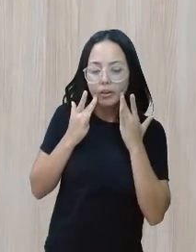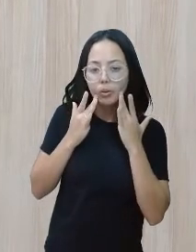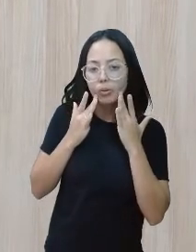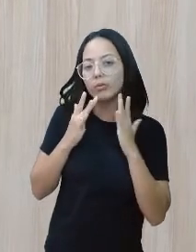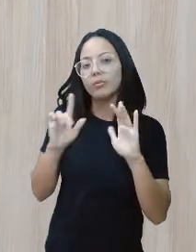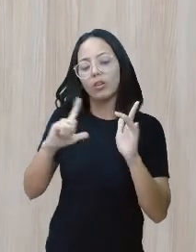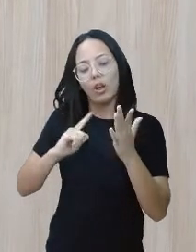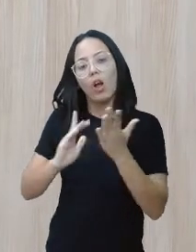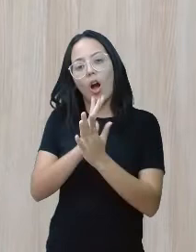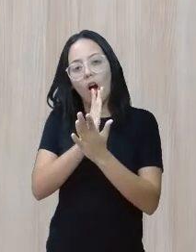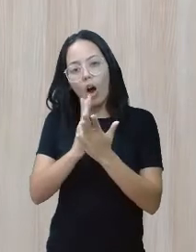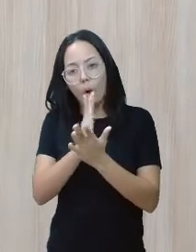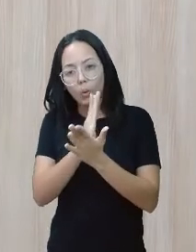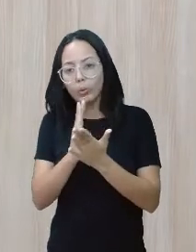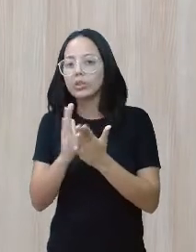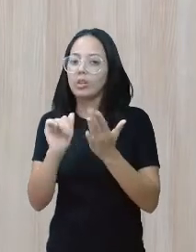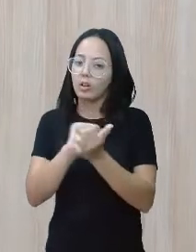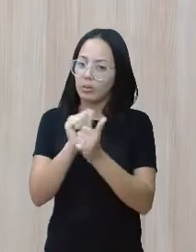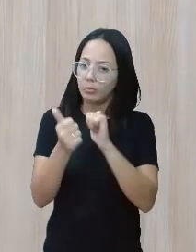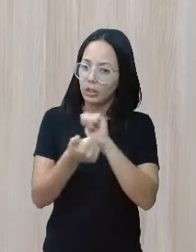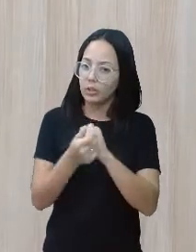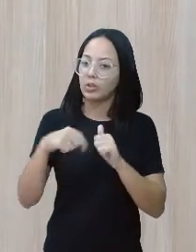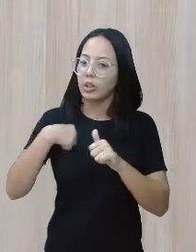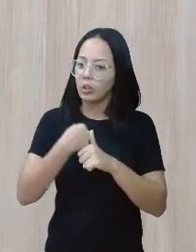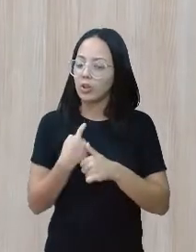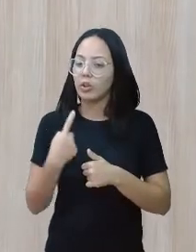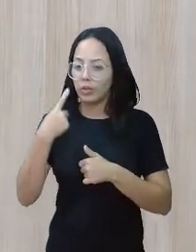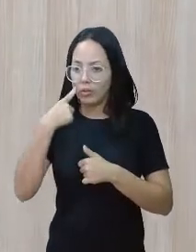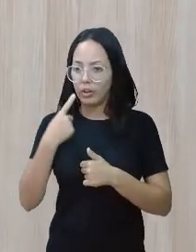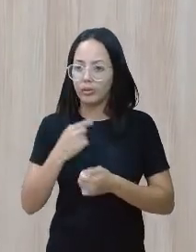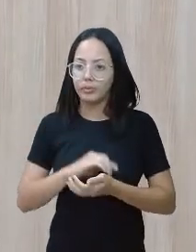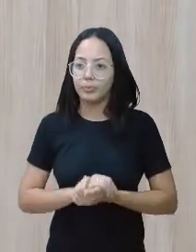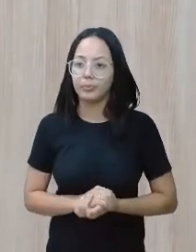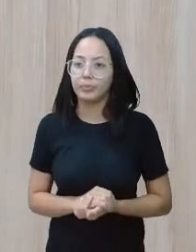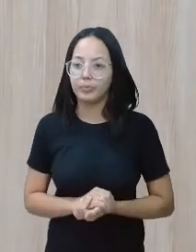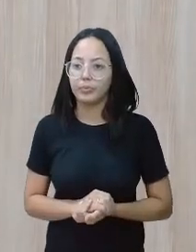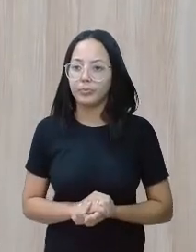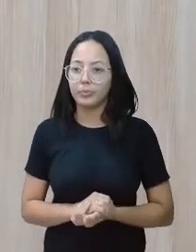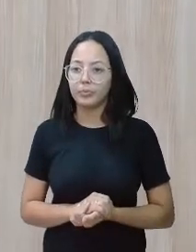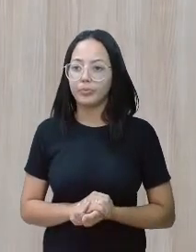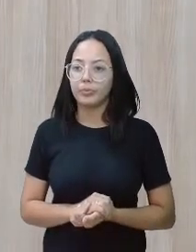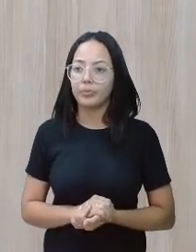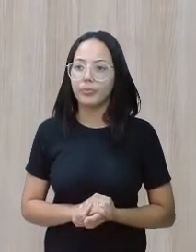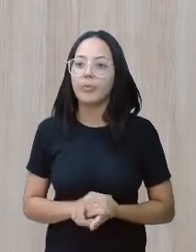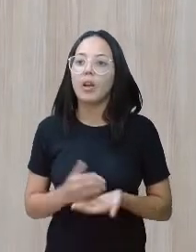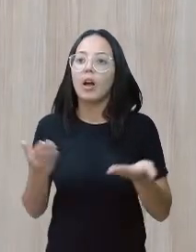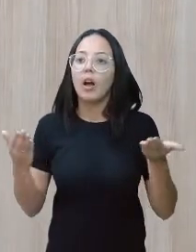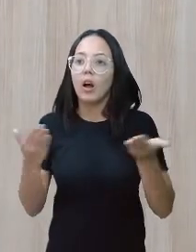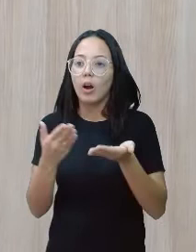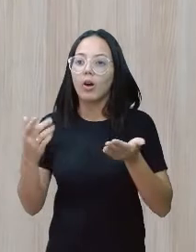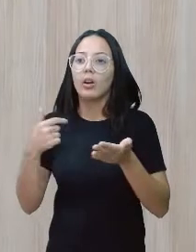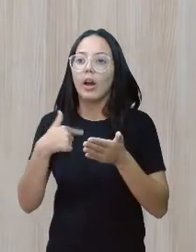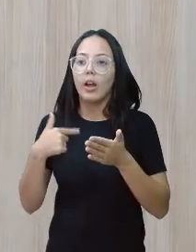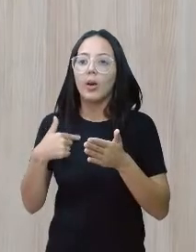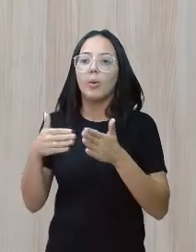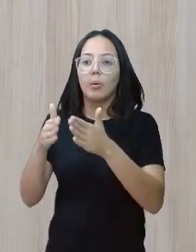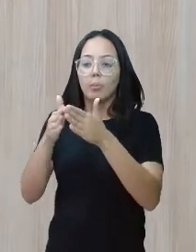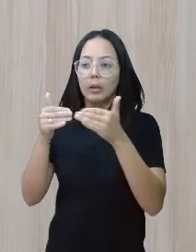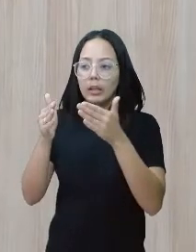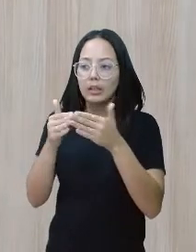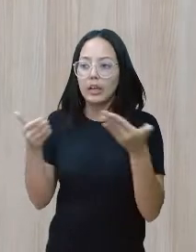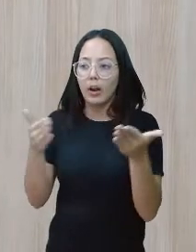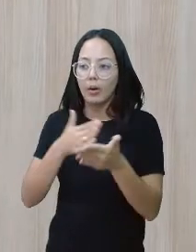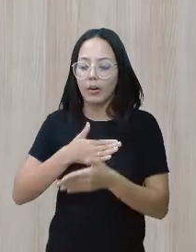Há exceções, há adaptações, como a gente estava vendo. Olha, agora eu pedi para uma amiga